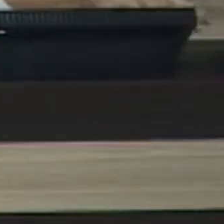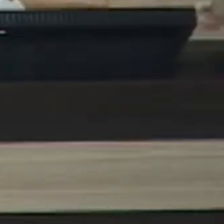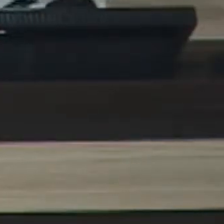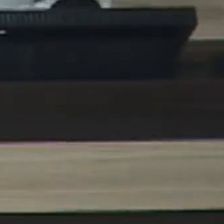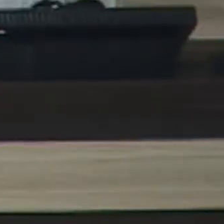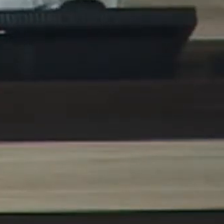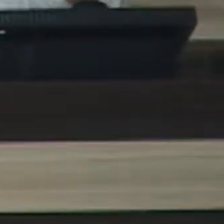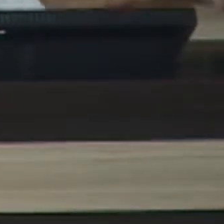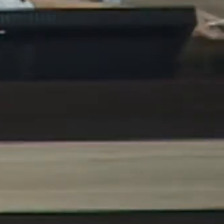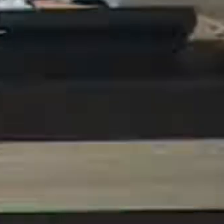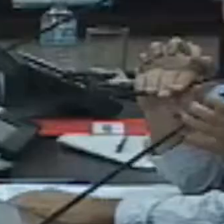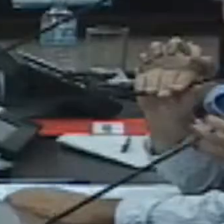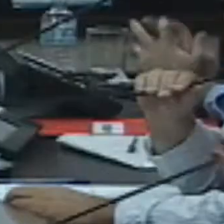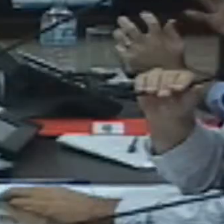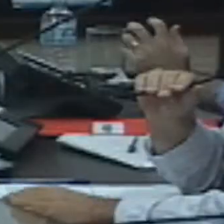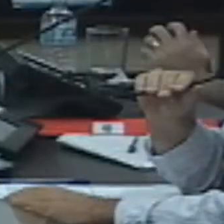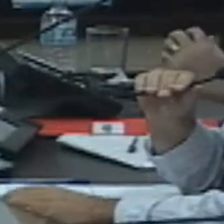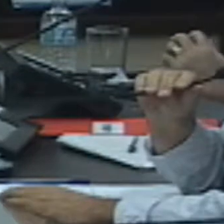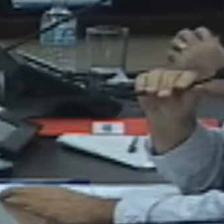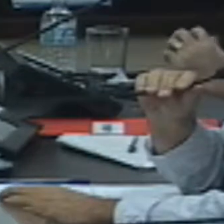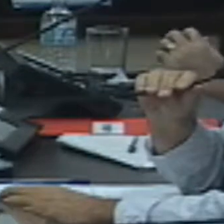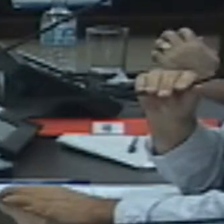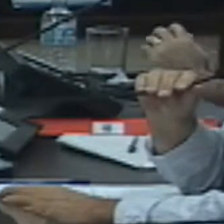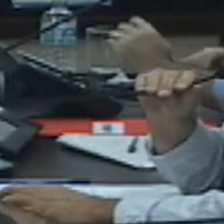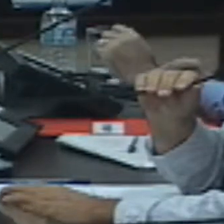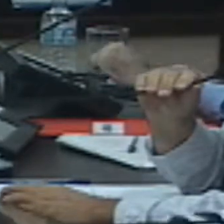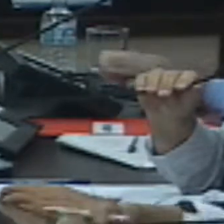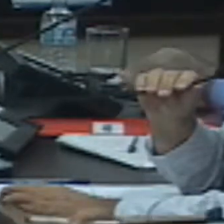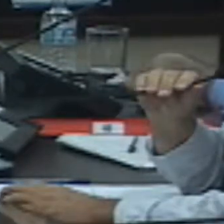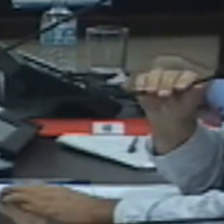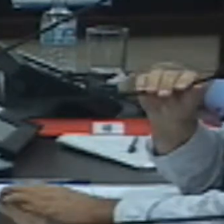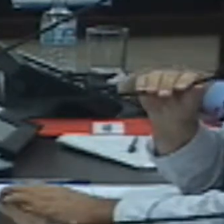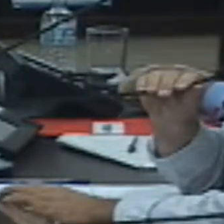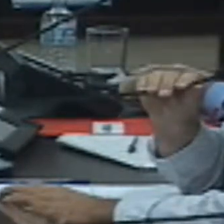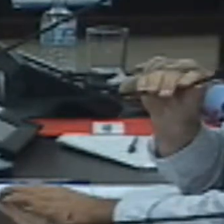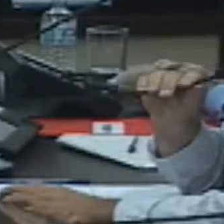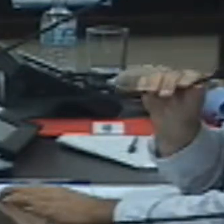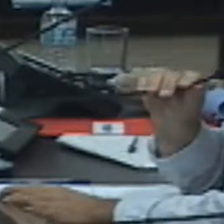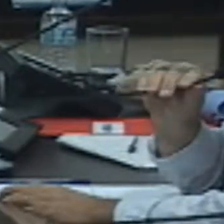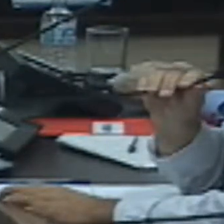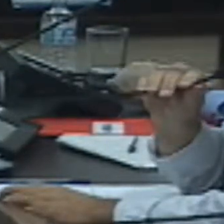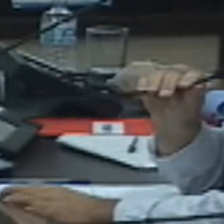Xavier. Sim, presidente. Toninho. Sim, presidente.